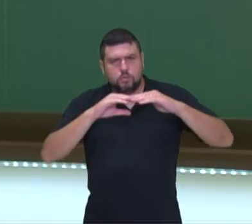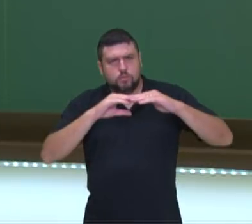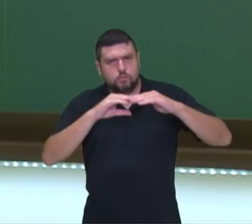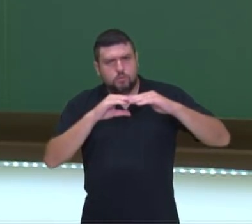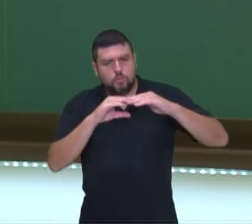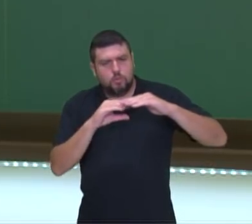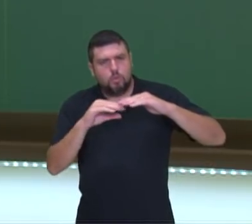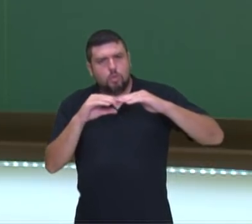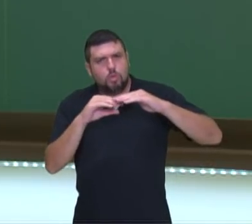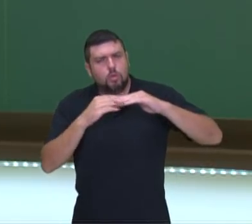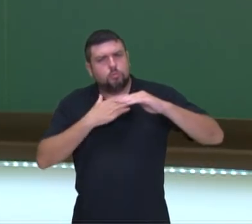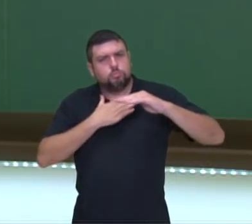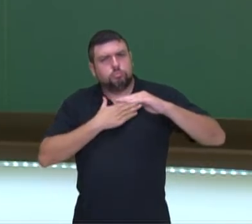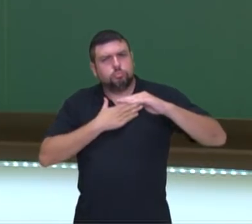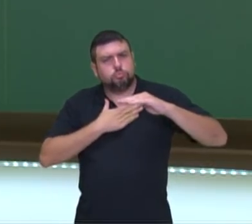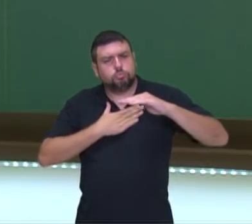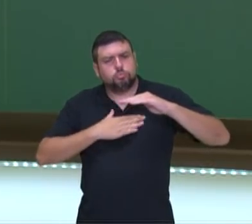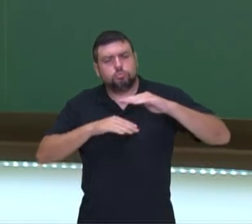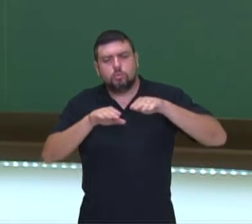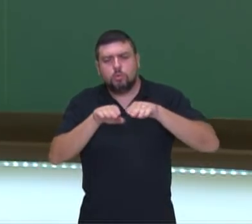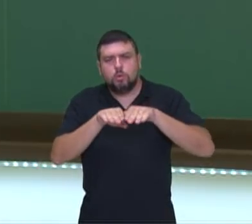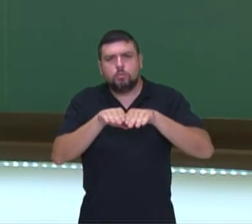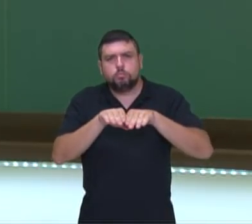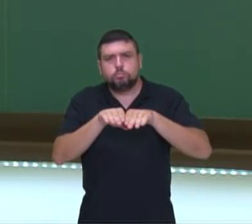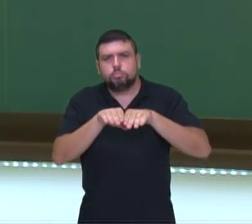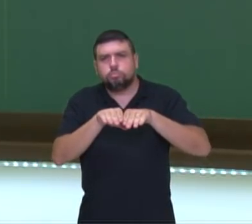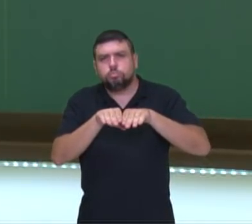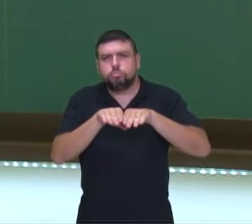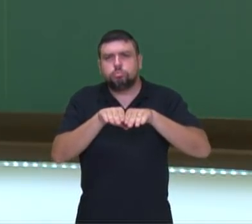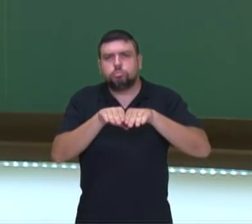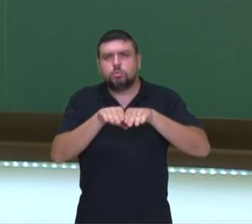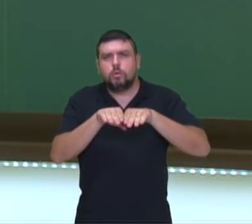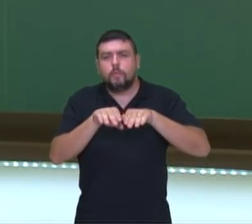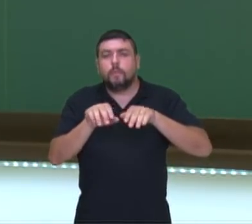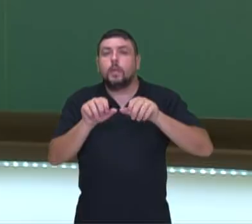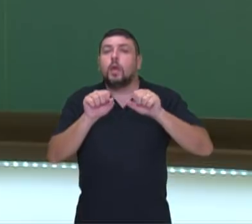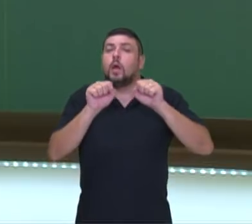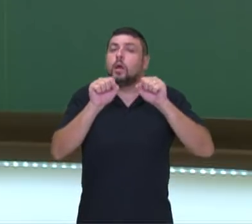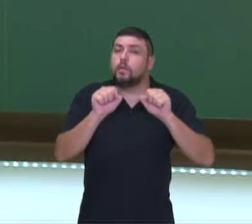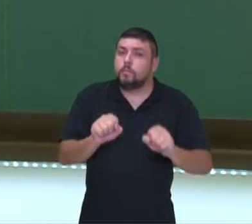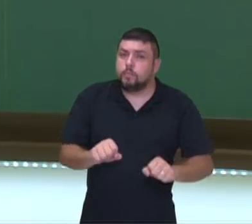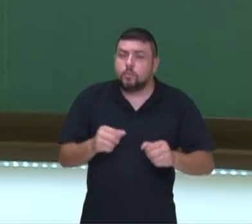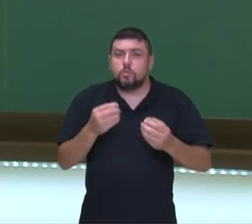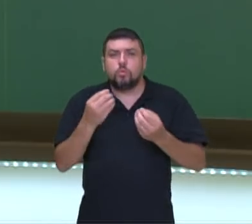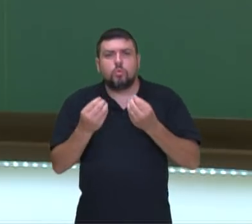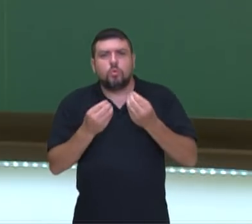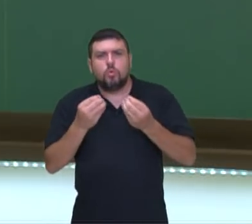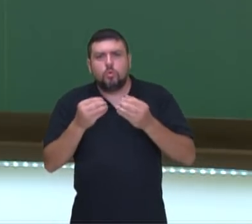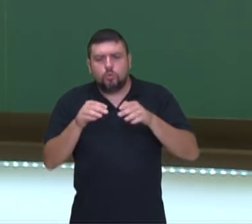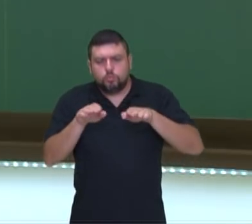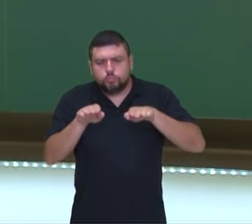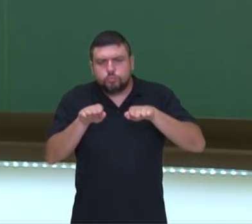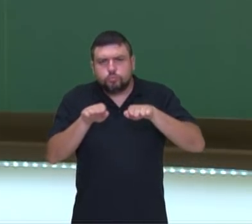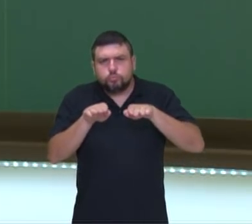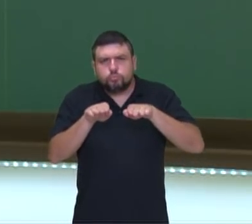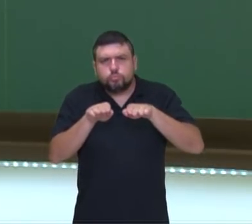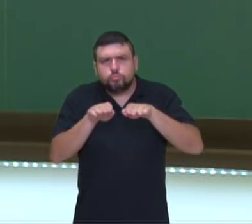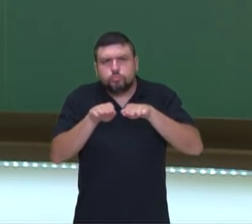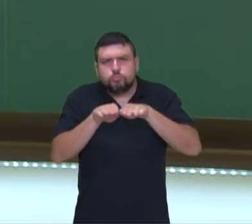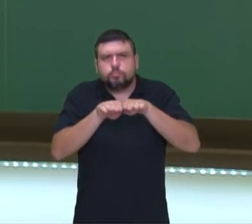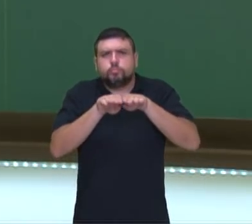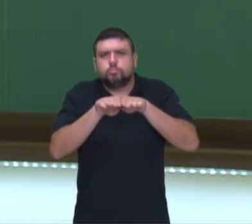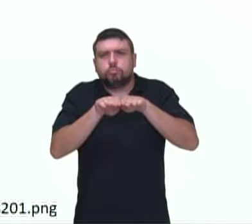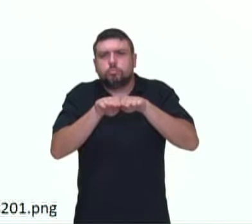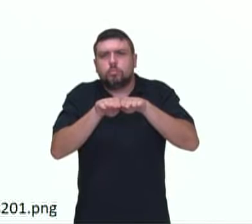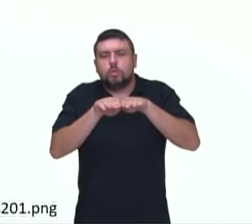contínua. Essas placas se movendo, elas podem se aproximar uma da outra, ou seja, se